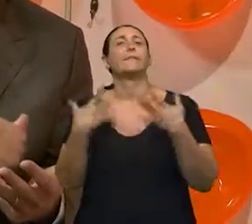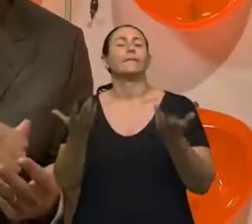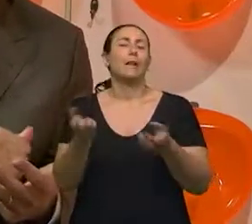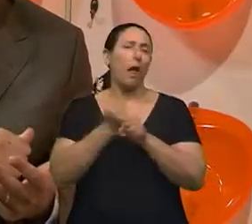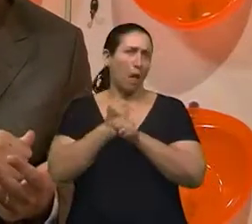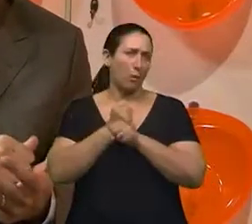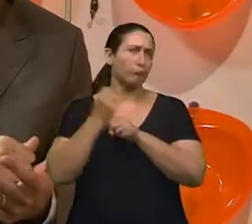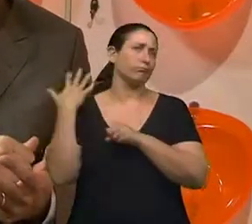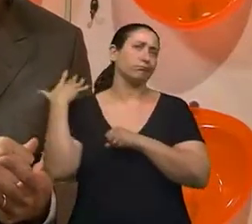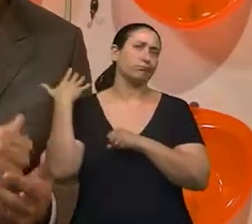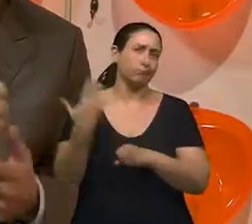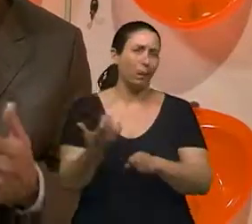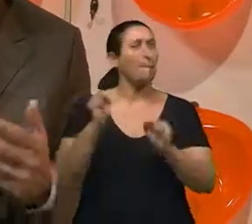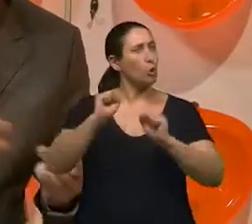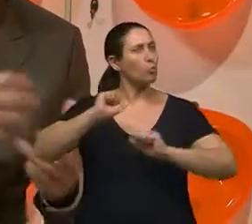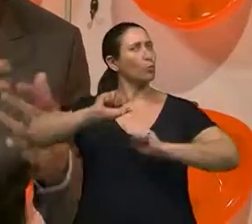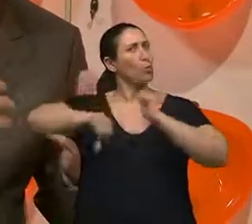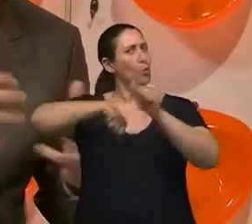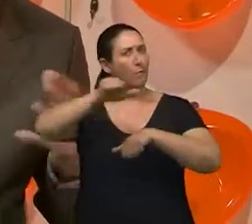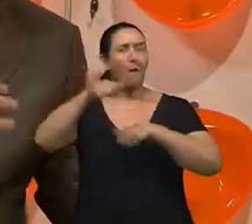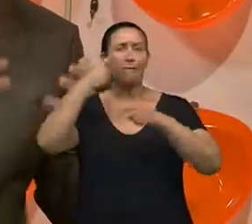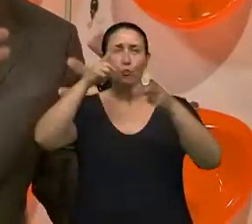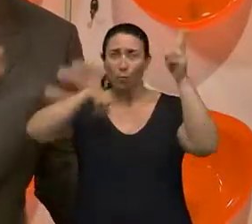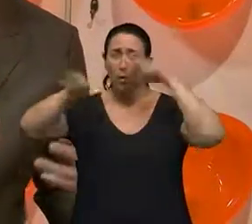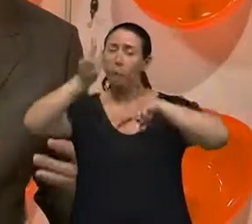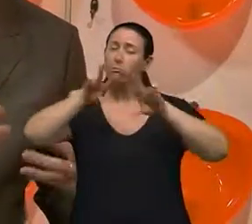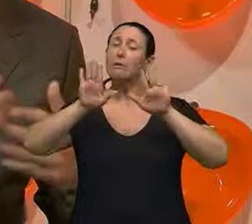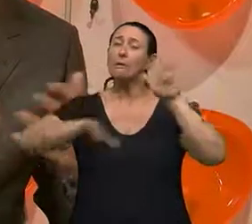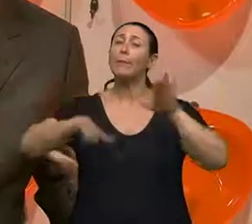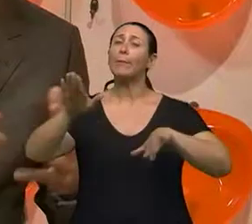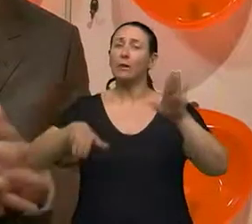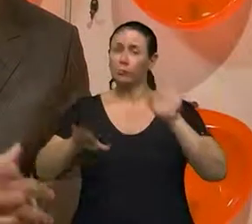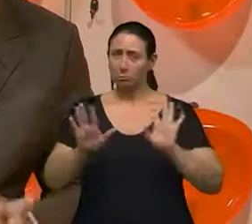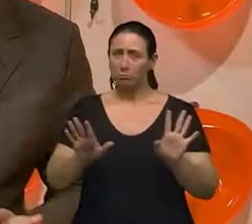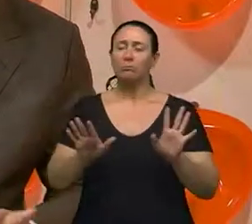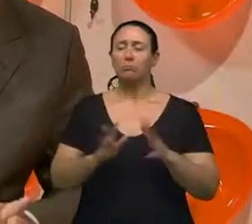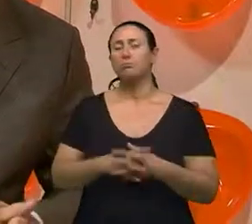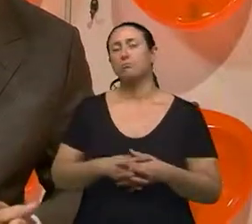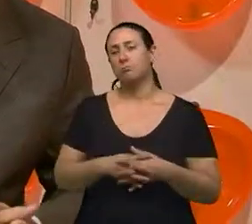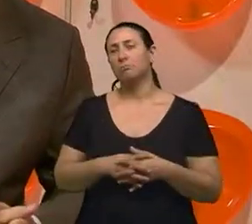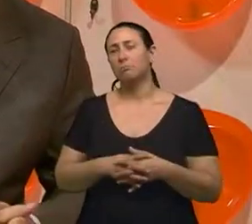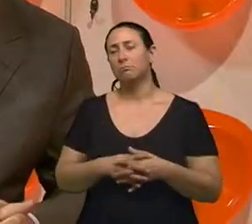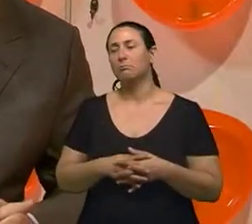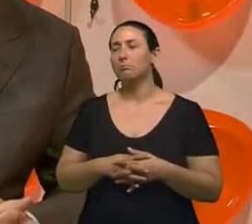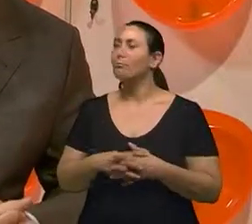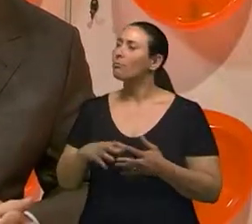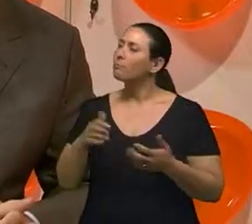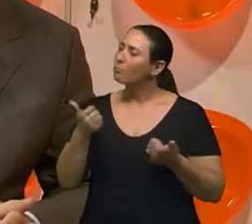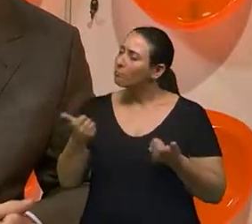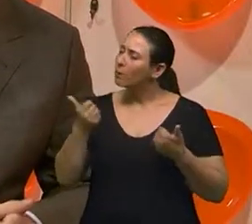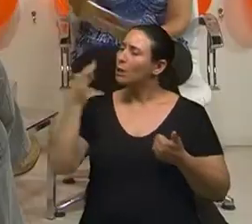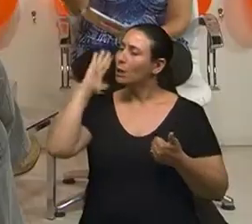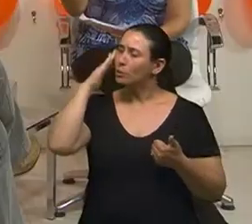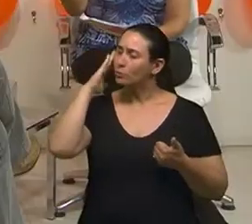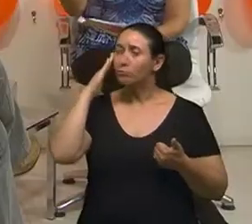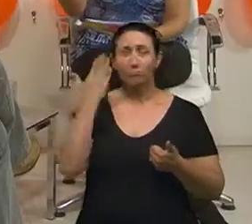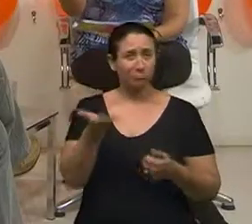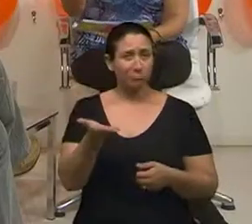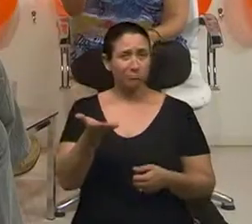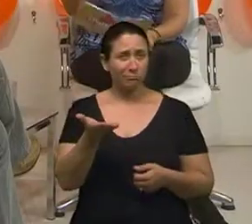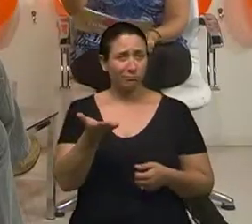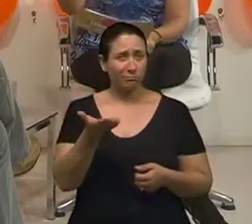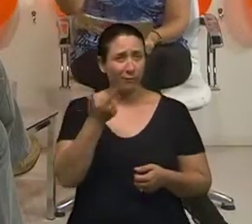podem causar alguma alteração visual ou não, dependendo da tua complexidade como genética. Né? Entendi, entendi. Olha aqui, ó,